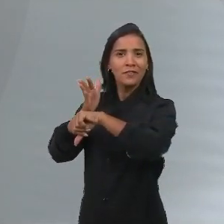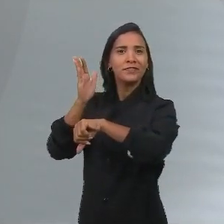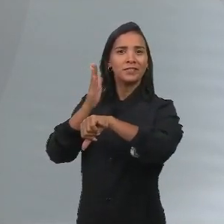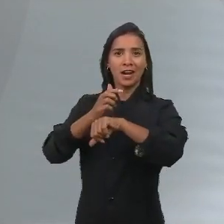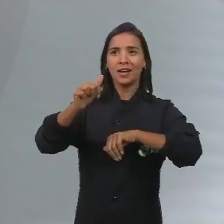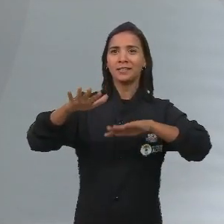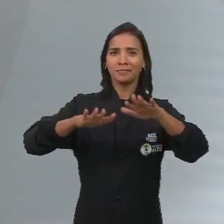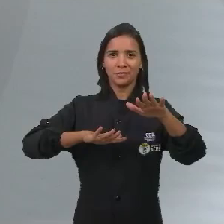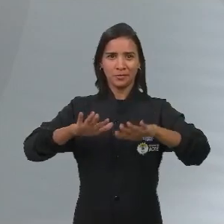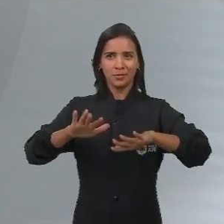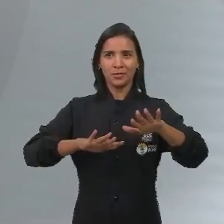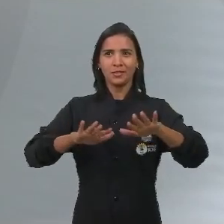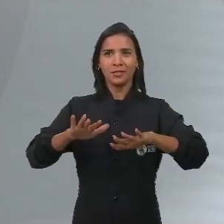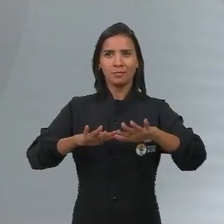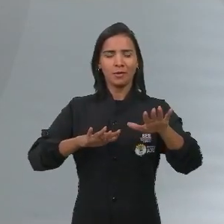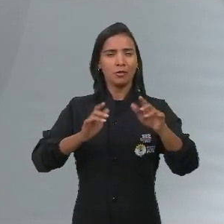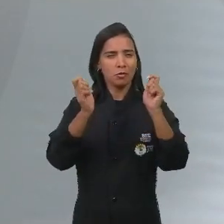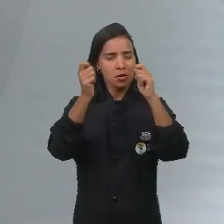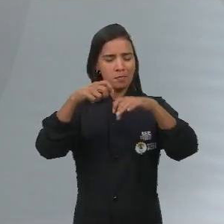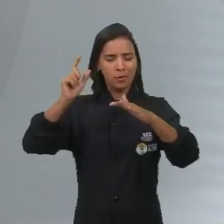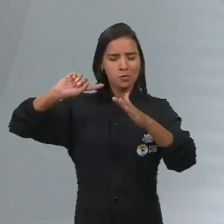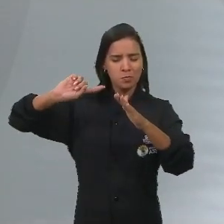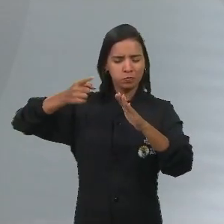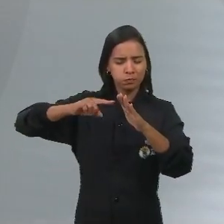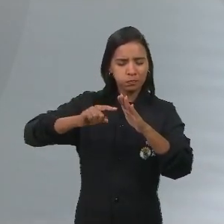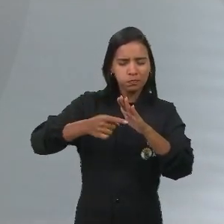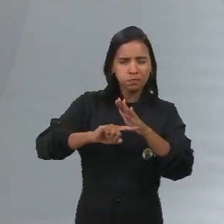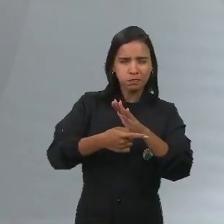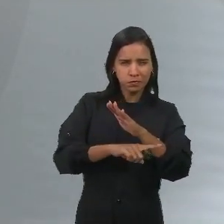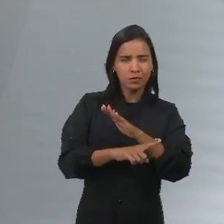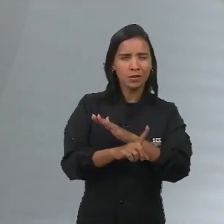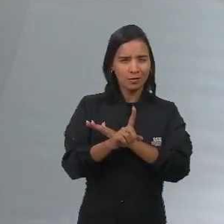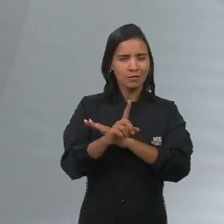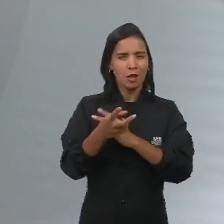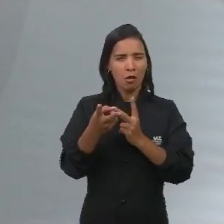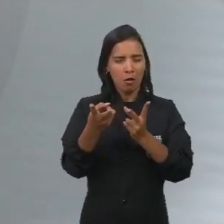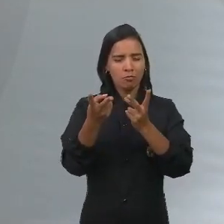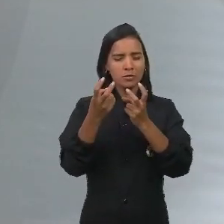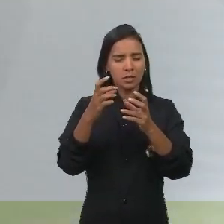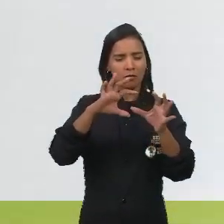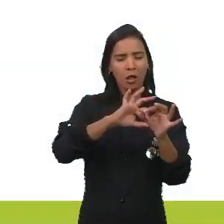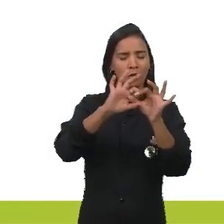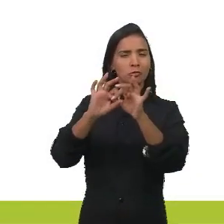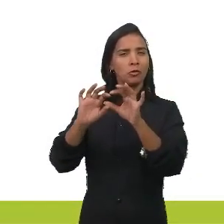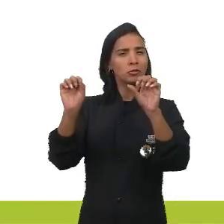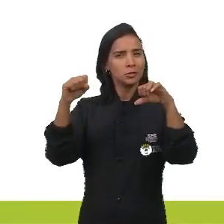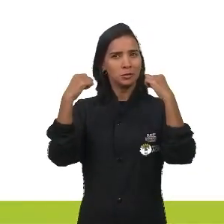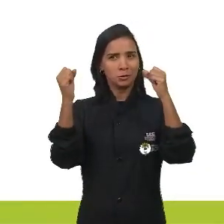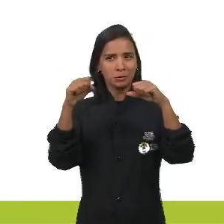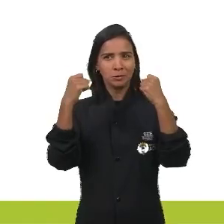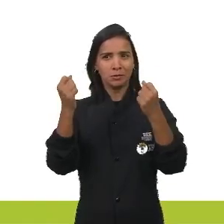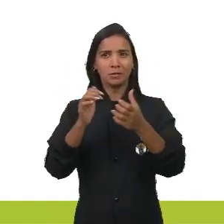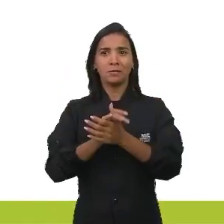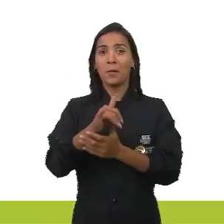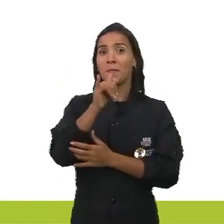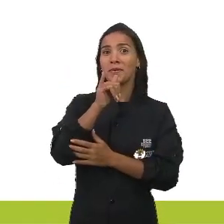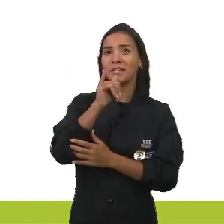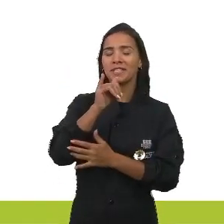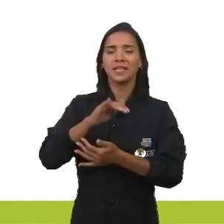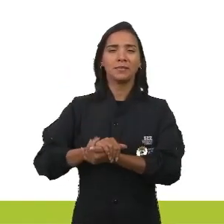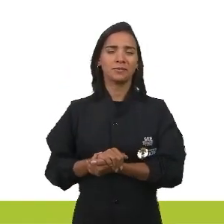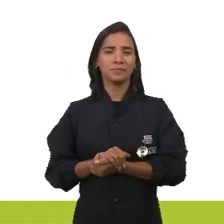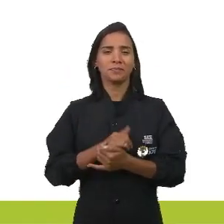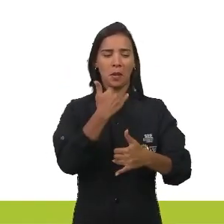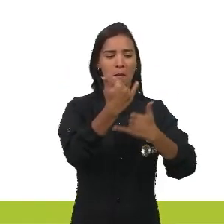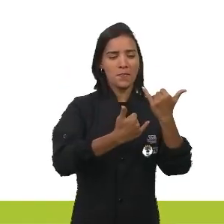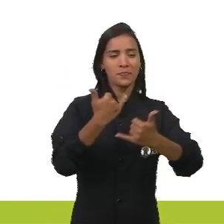mais mais basiquinhas que a gente consegue observar na educação física por exemplo só pra gente lembrar jogos